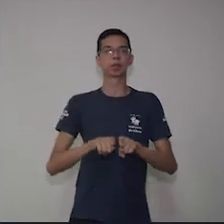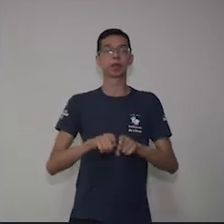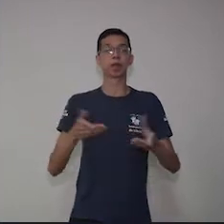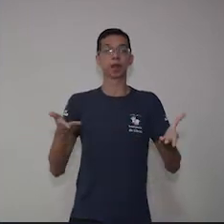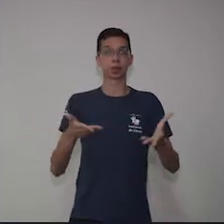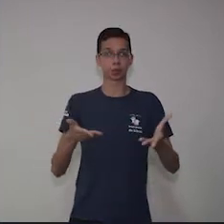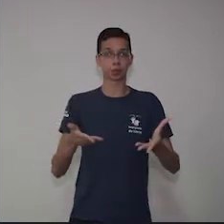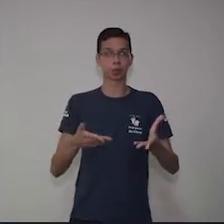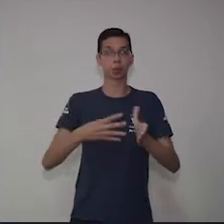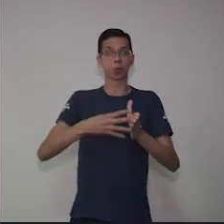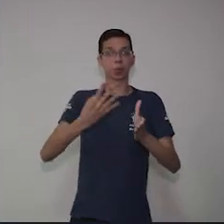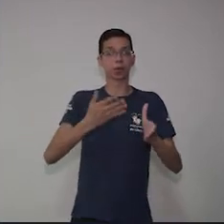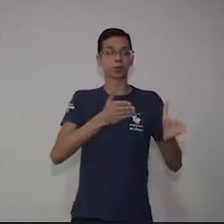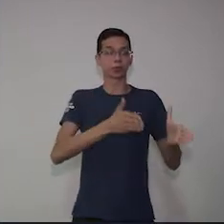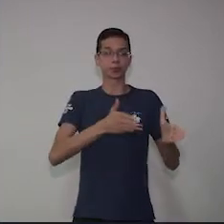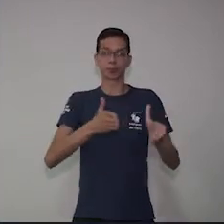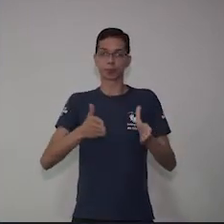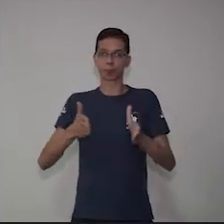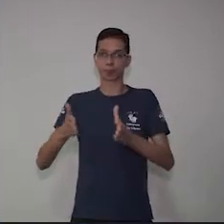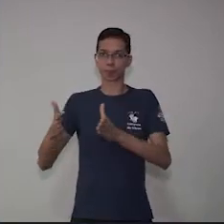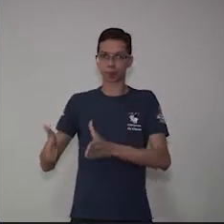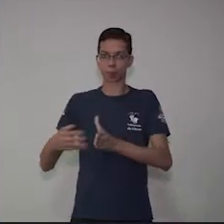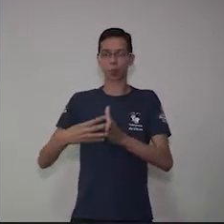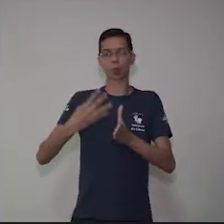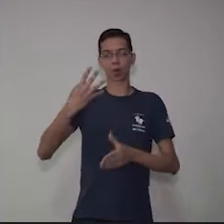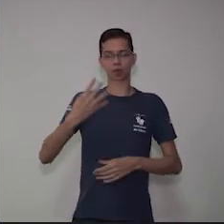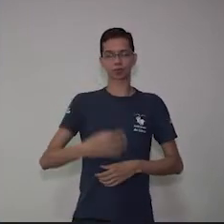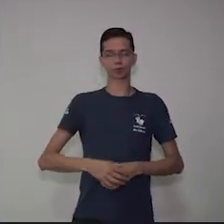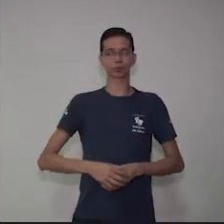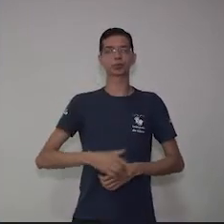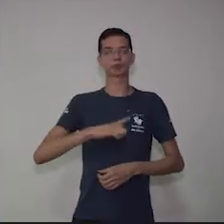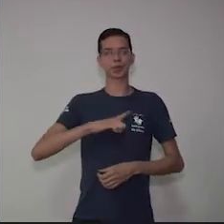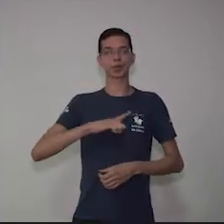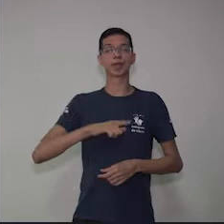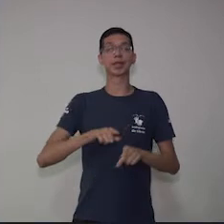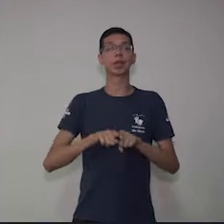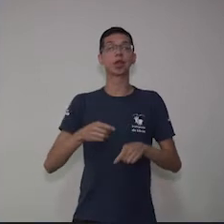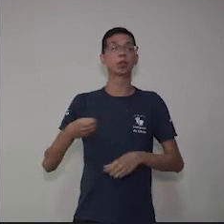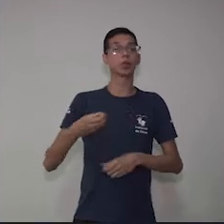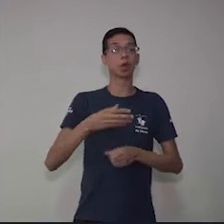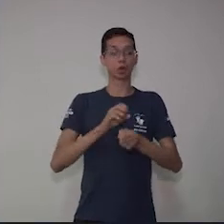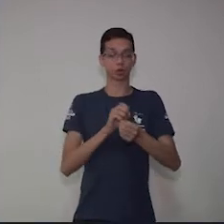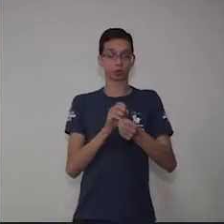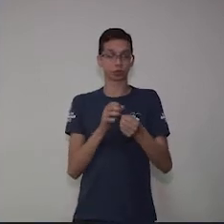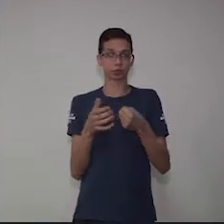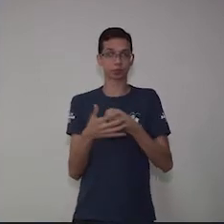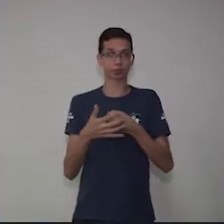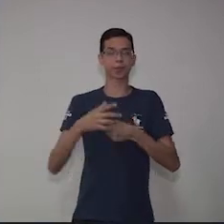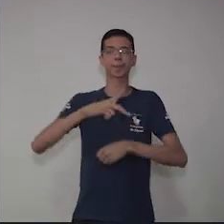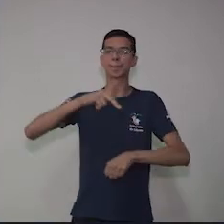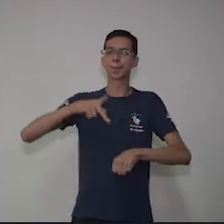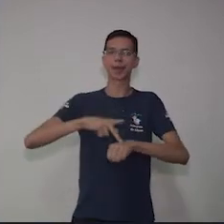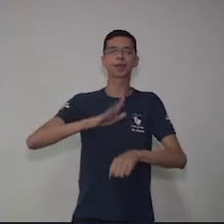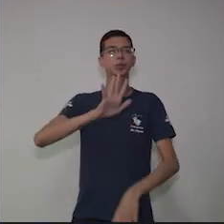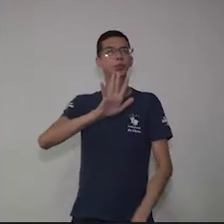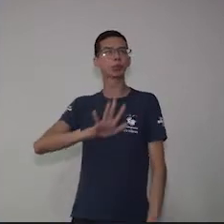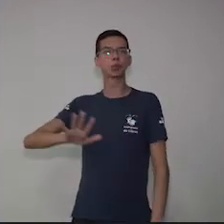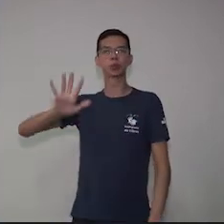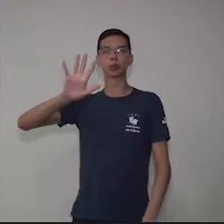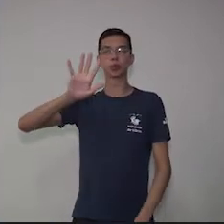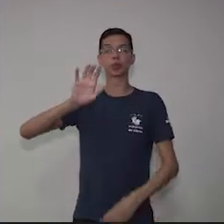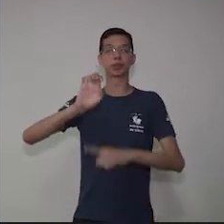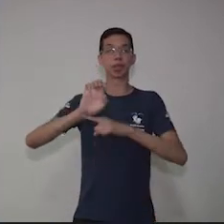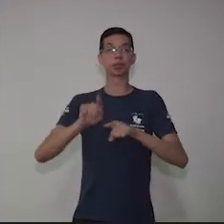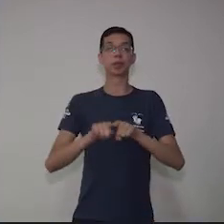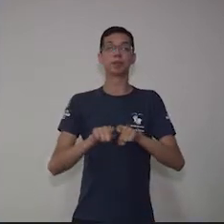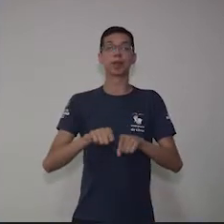fase, sobretudo nesse momento, onde há a circulação das novas variantes em todo o país, no estado e aqui na capital, já estamos colhendo